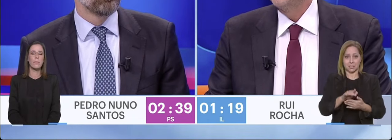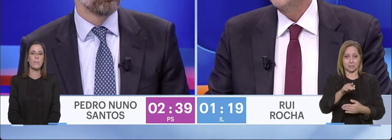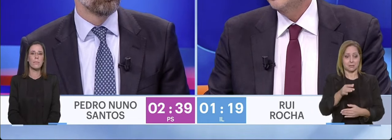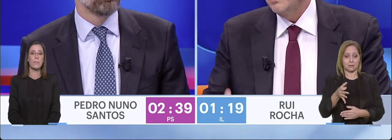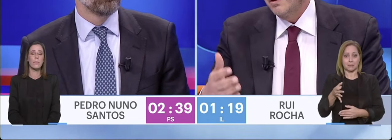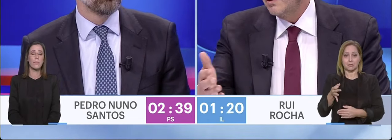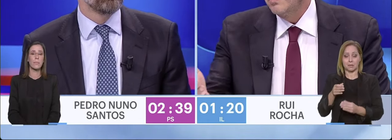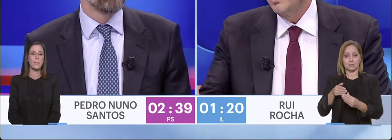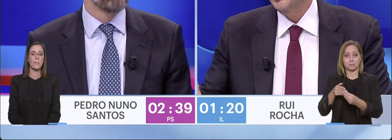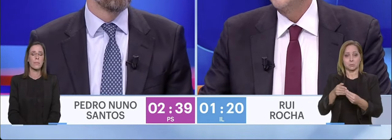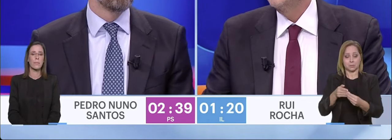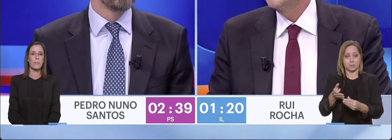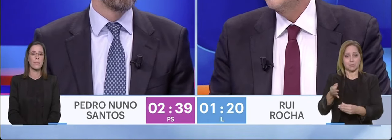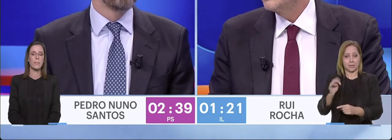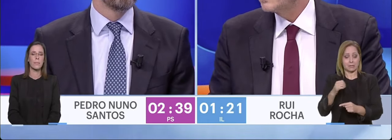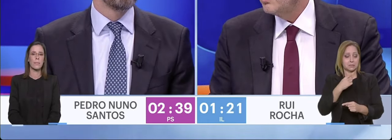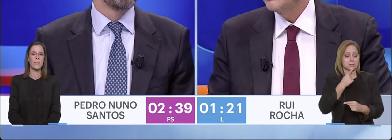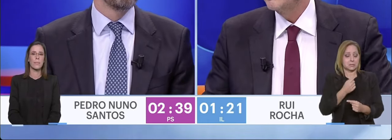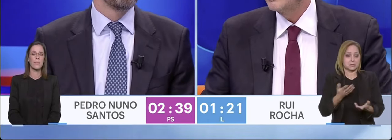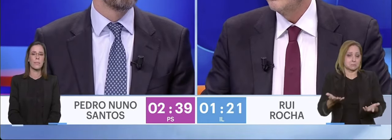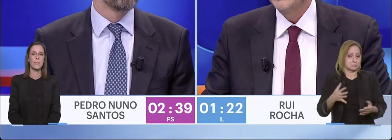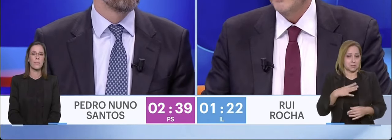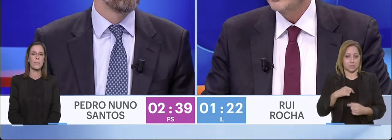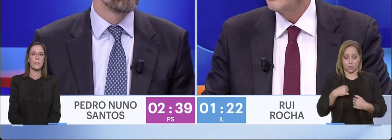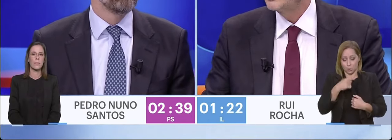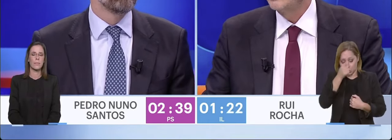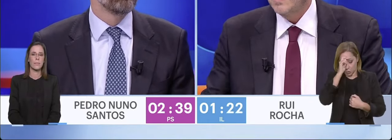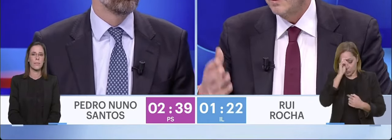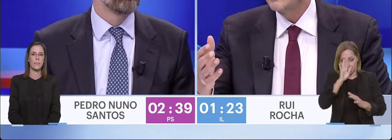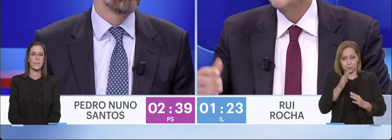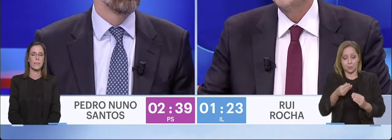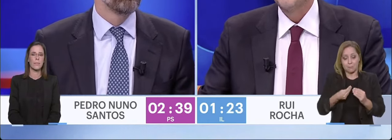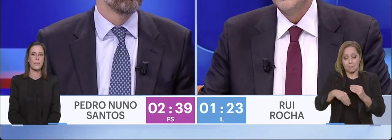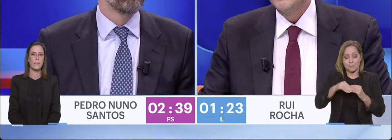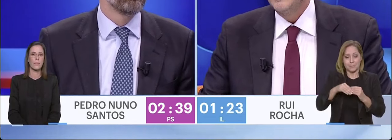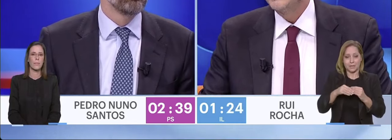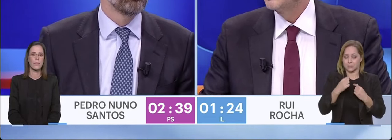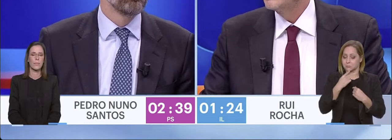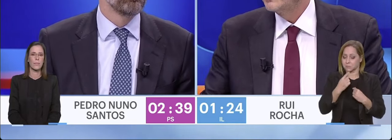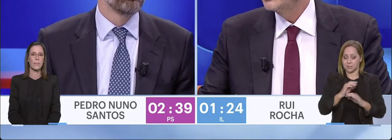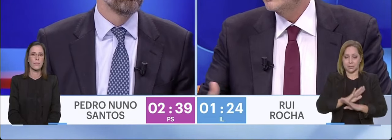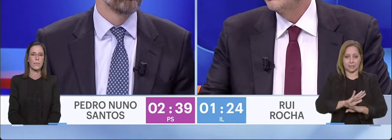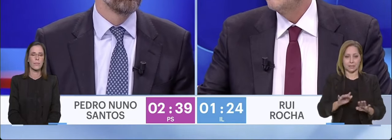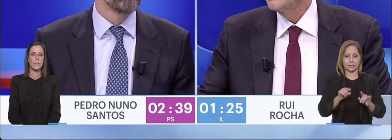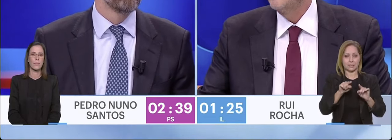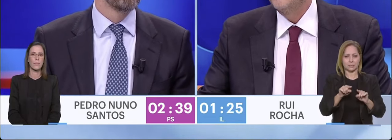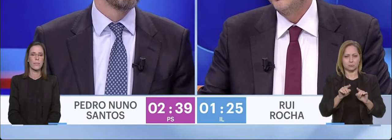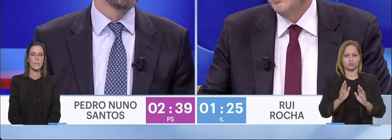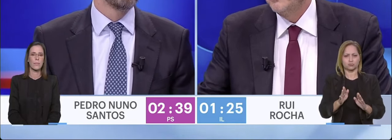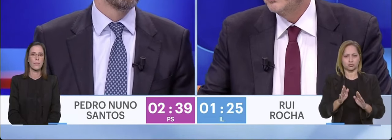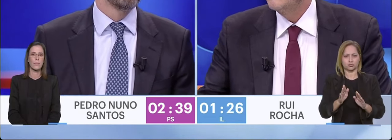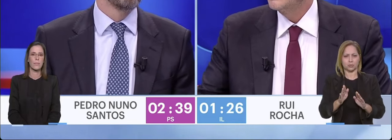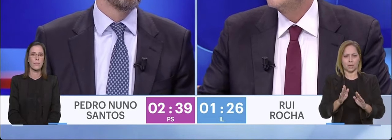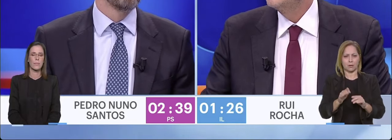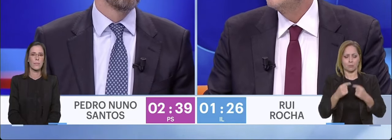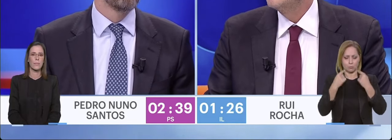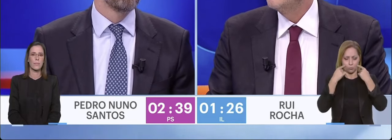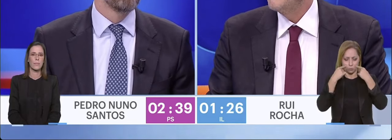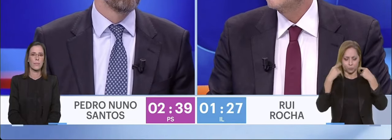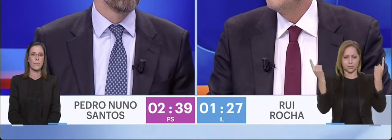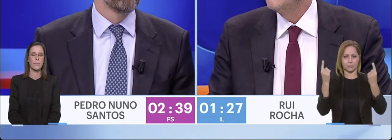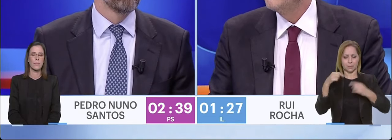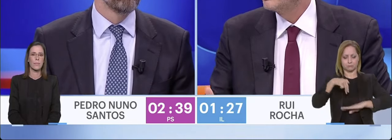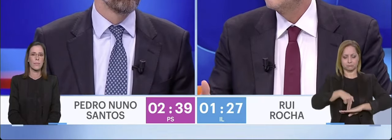declaração que fez eh eu respeito Essa declaração não tenho realmente mais nada a acrescentar aliás essa essa posição tinha já sido tomada publicamente Não há aqui